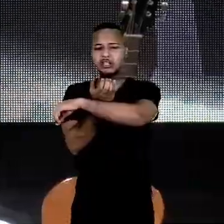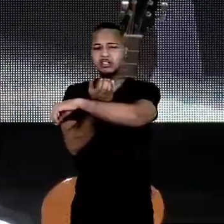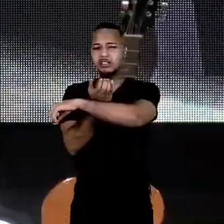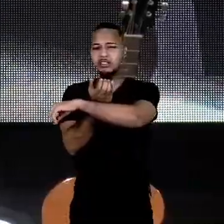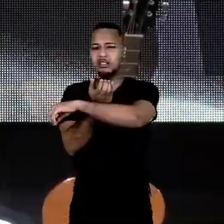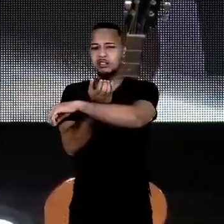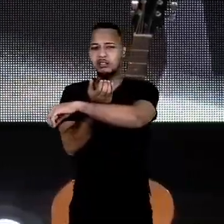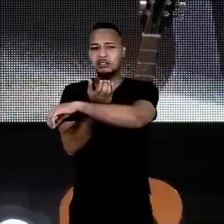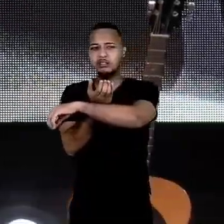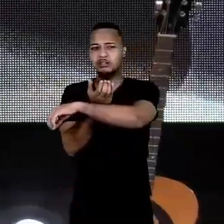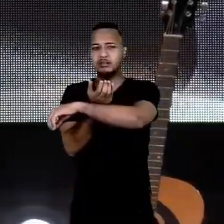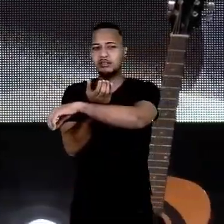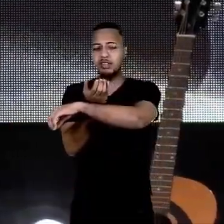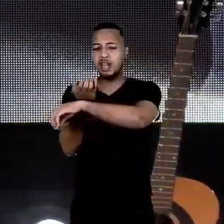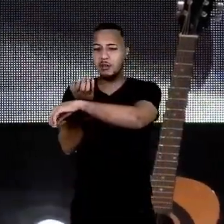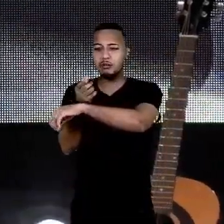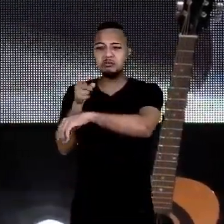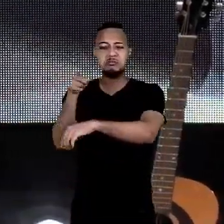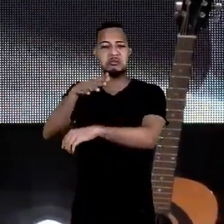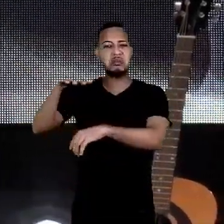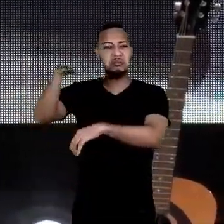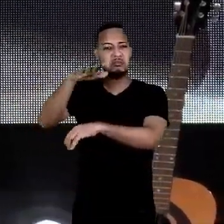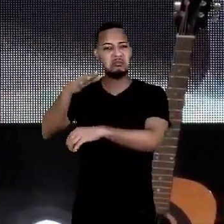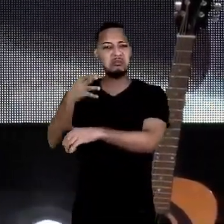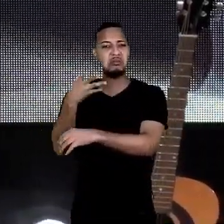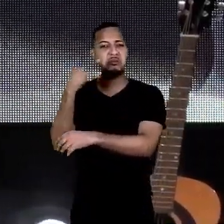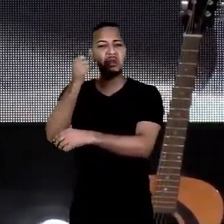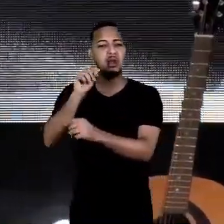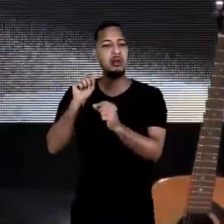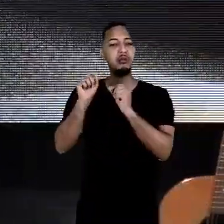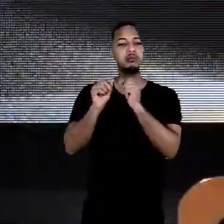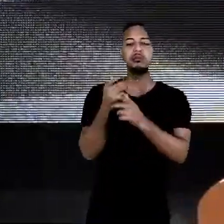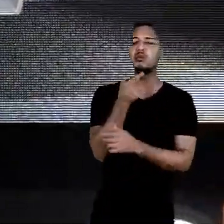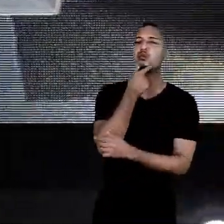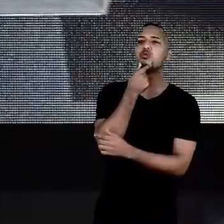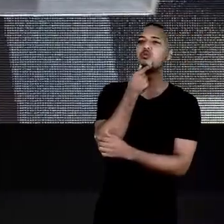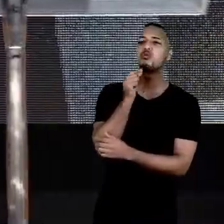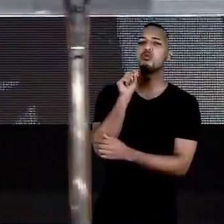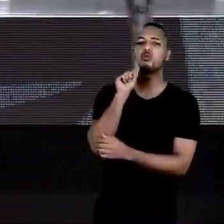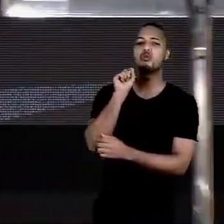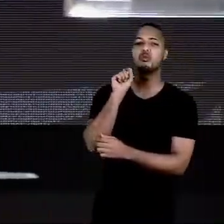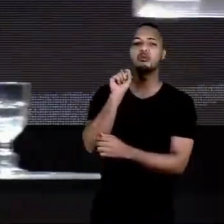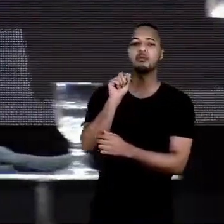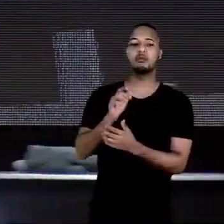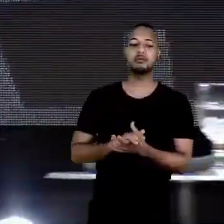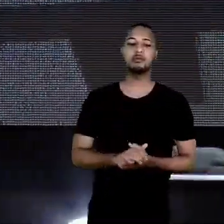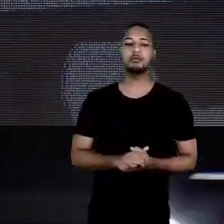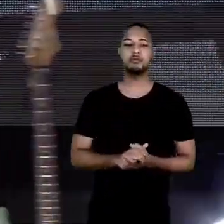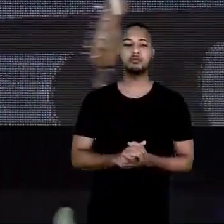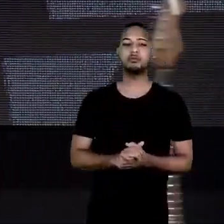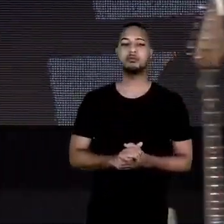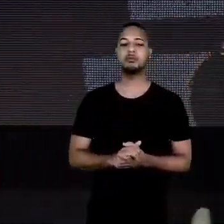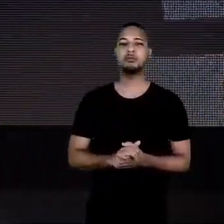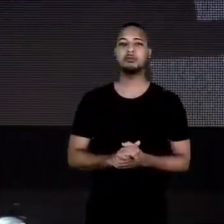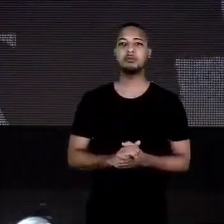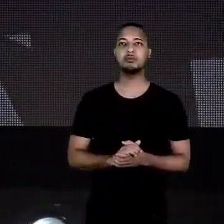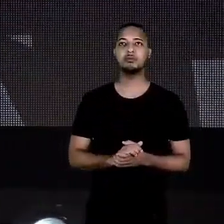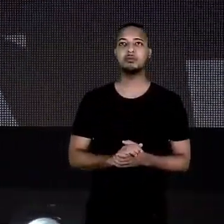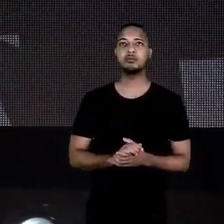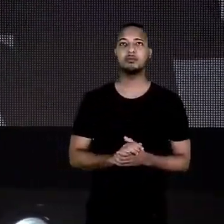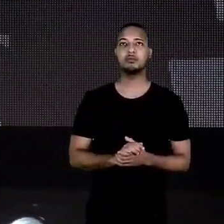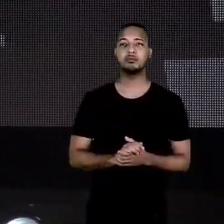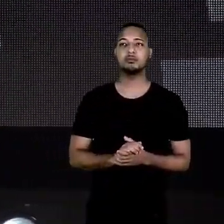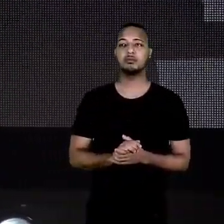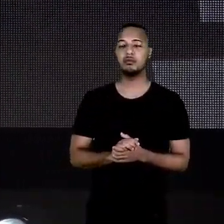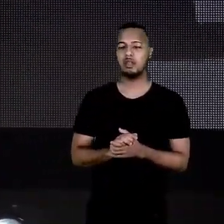aquele homem ficou curioso. E aí resolveu chegar naquela planta. Diz assim: eu quero ver realmente. E quando ele chegou, os